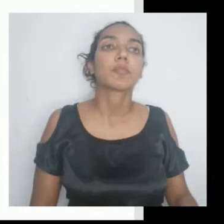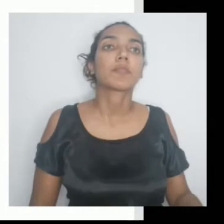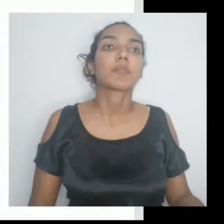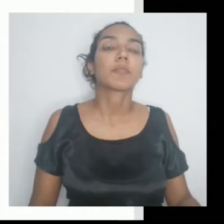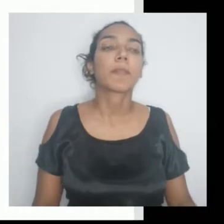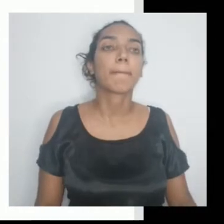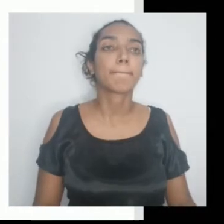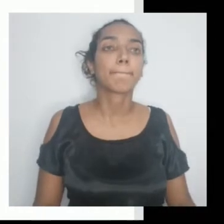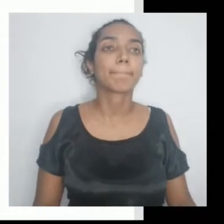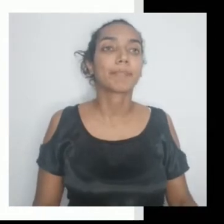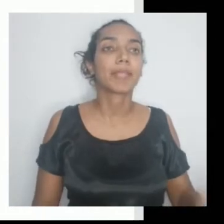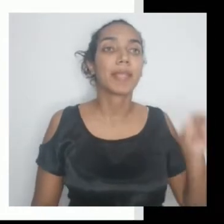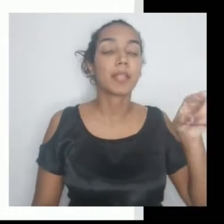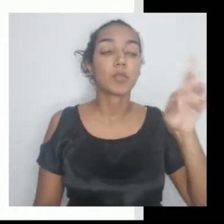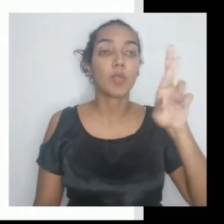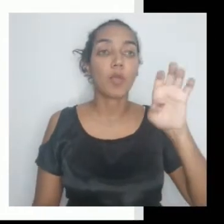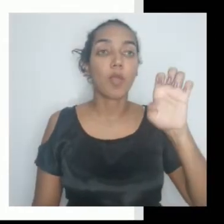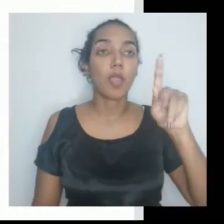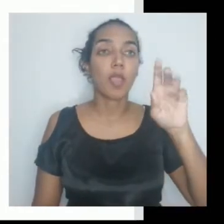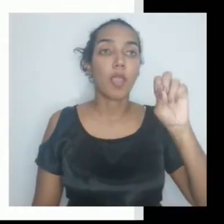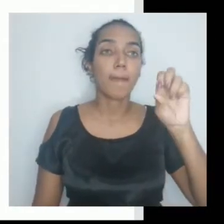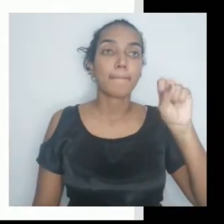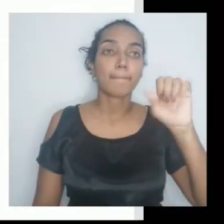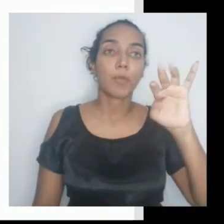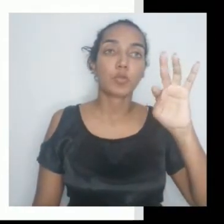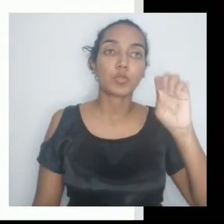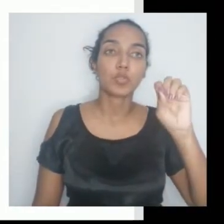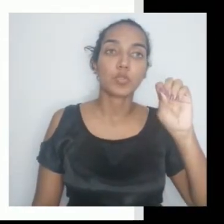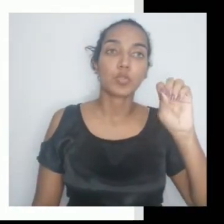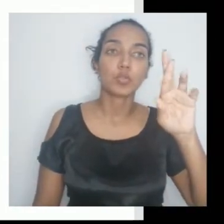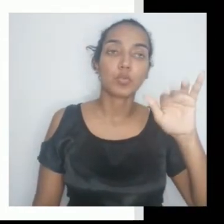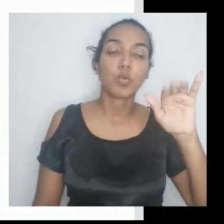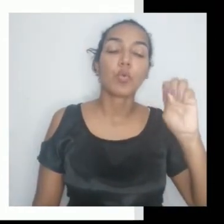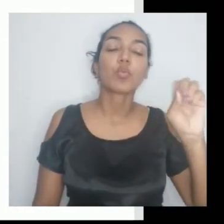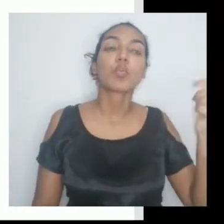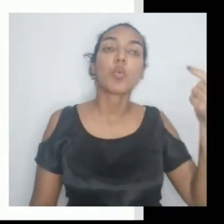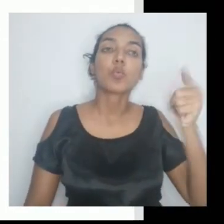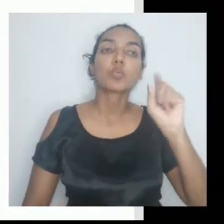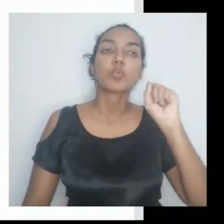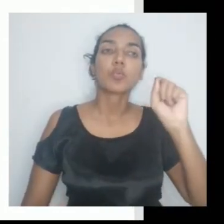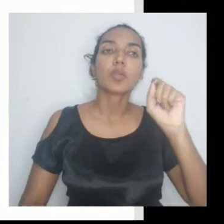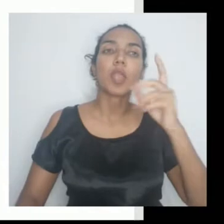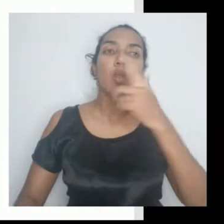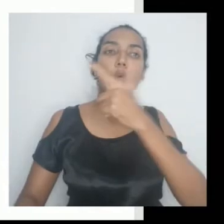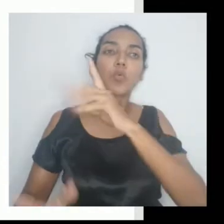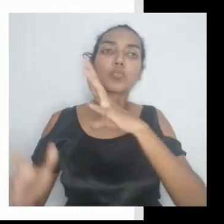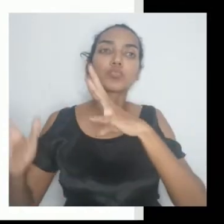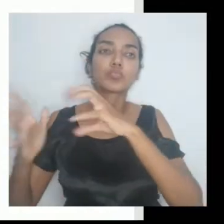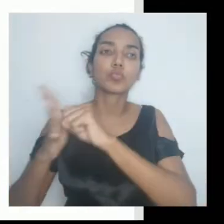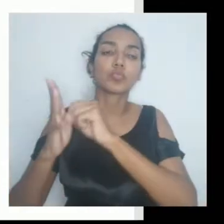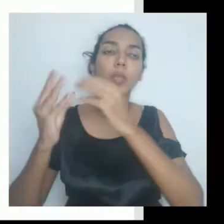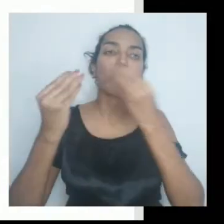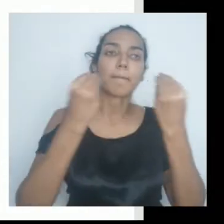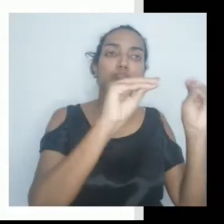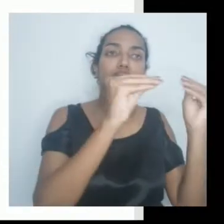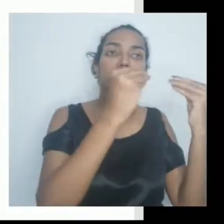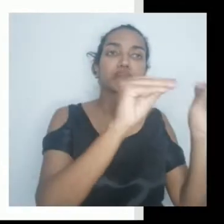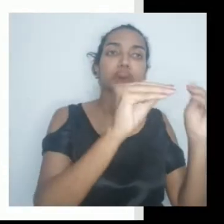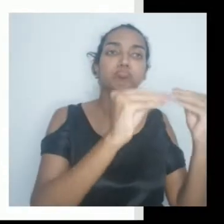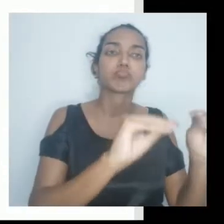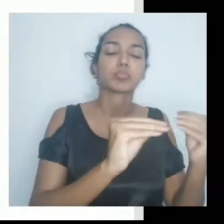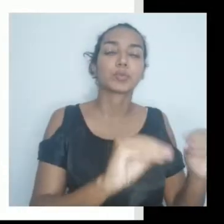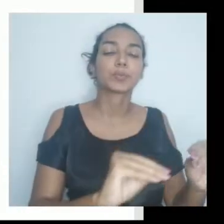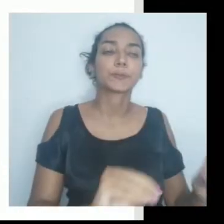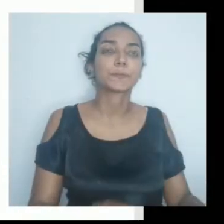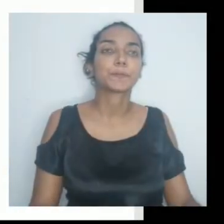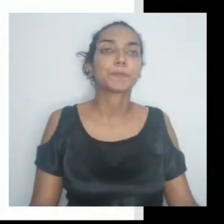conta ou listar um conjunto de contas aí diferentes de acordo com um determinado filtro, certo?